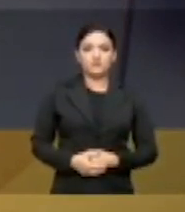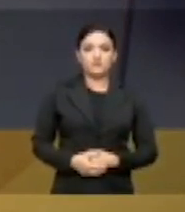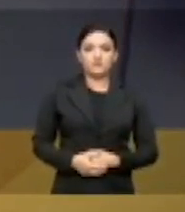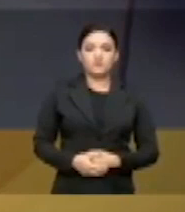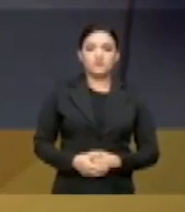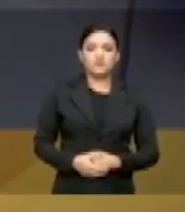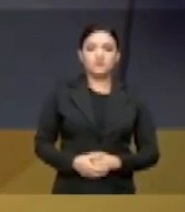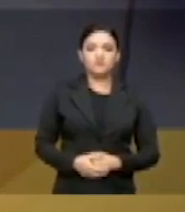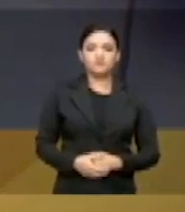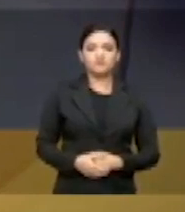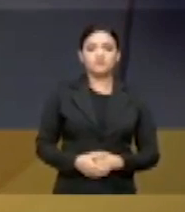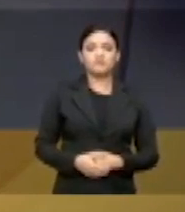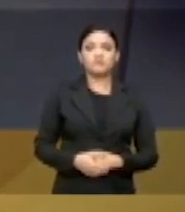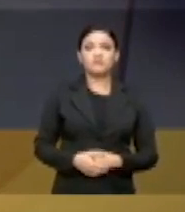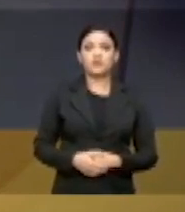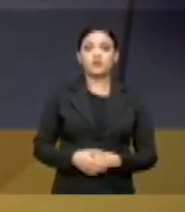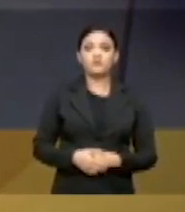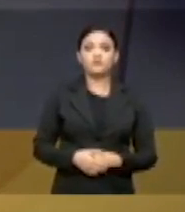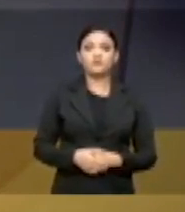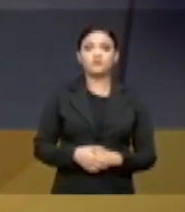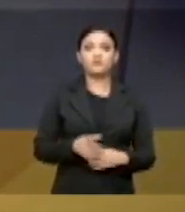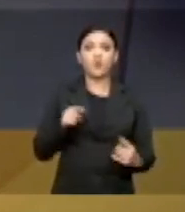relator, pretende o inverso.